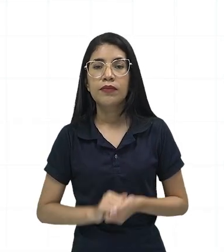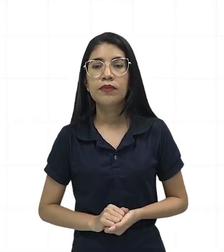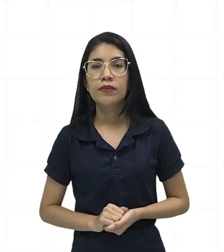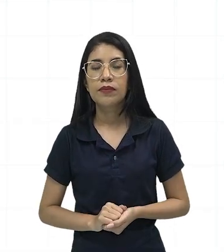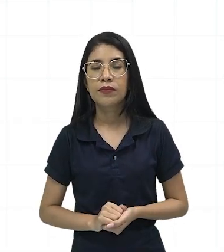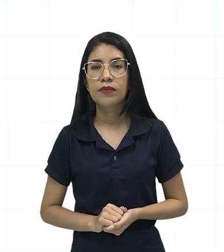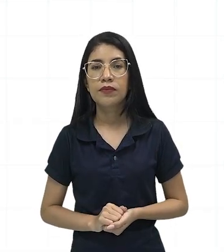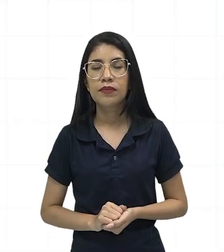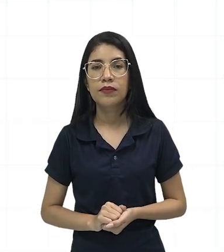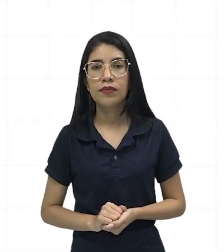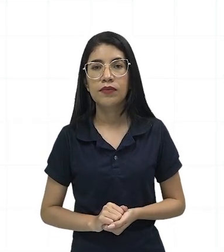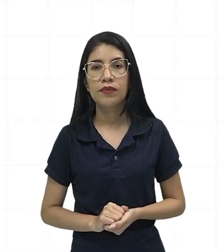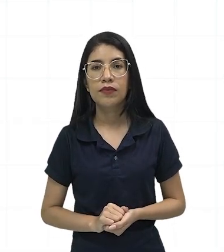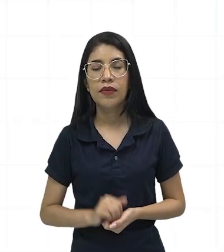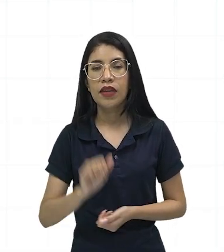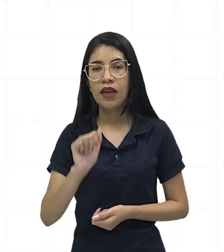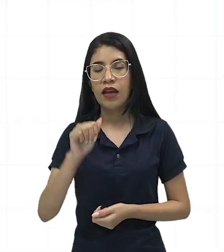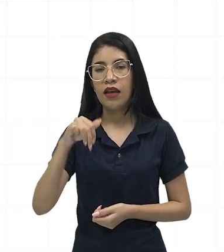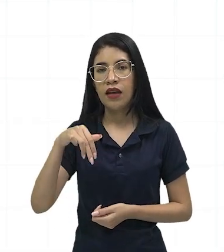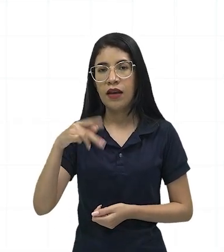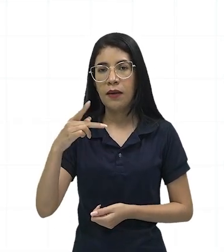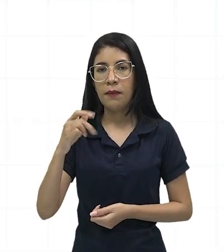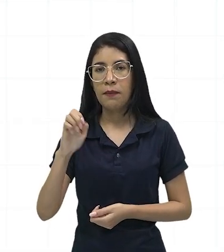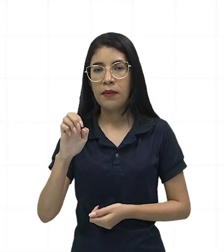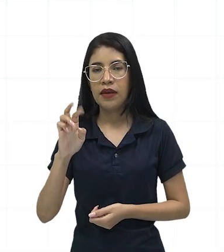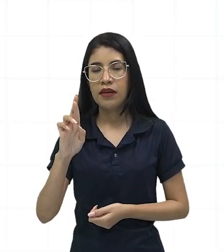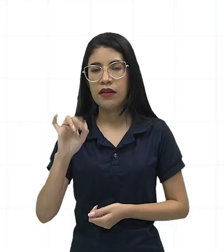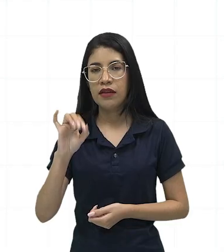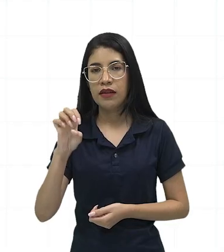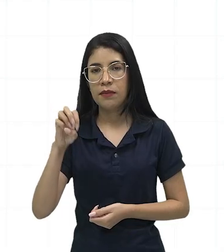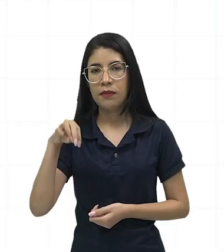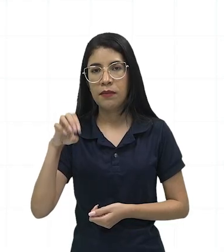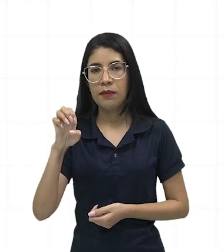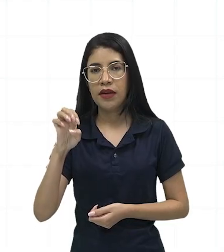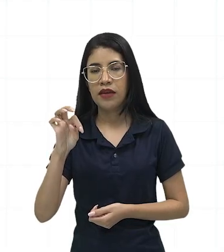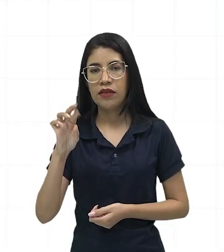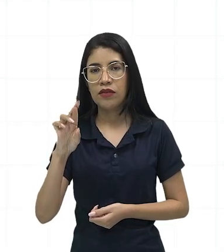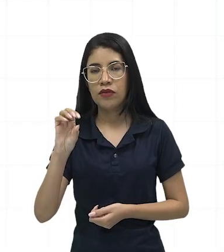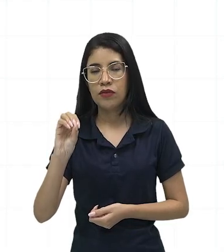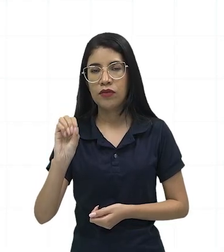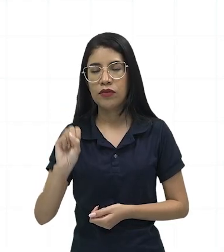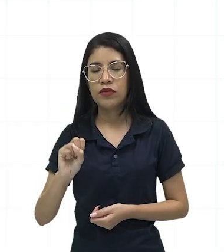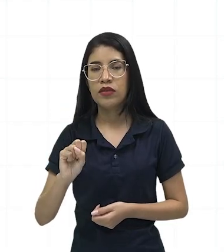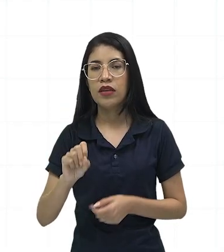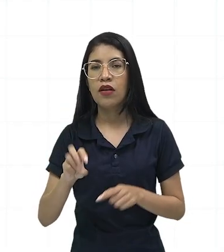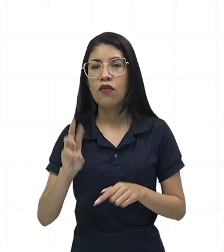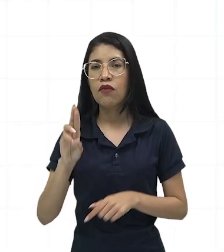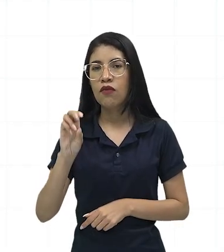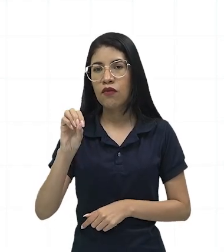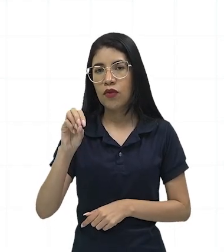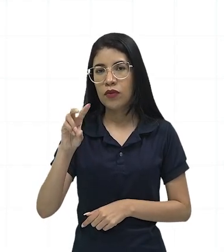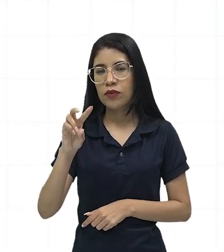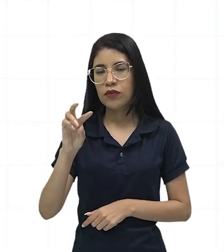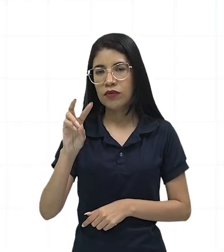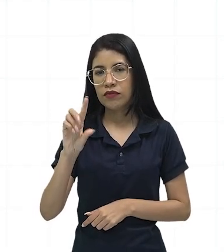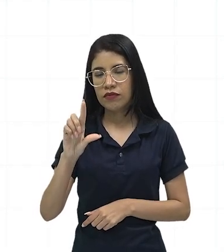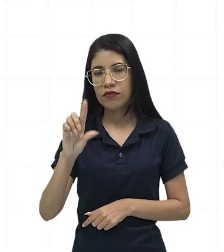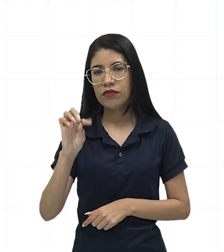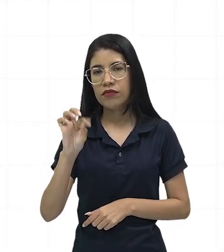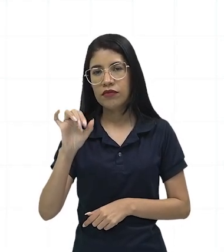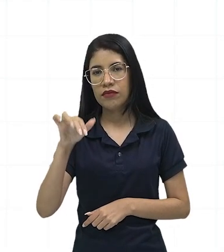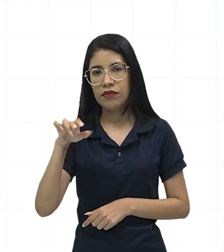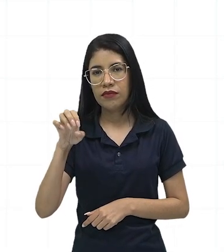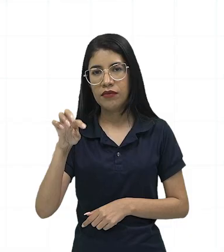nós temos aí os amperímetros, os voltímetros e os multímetros, né? Então, temos